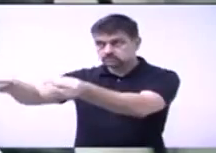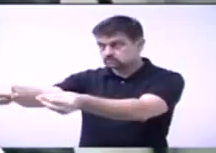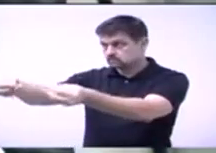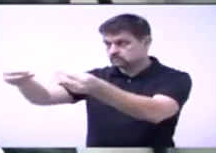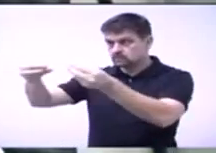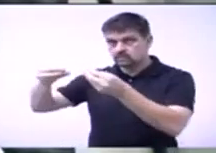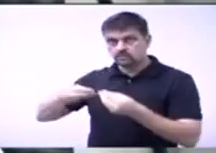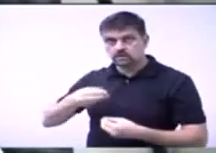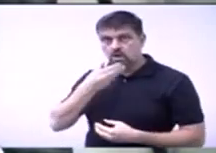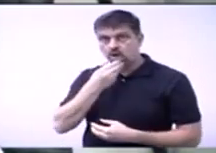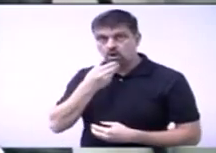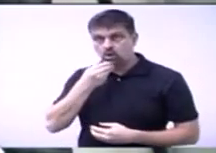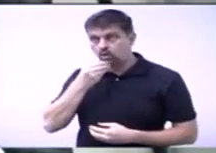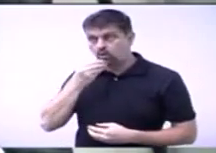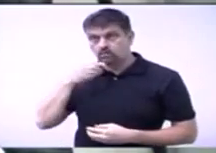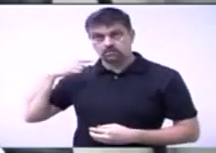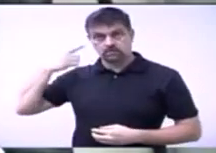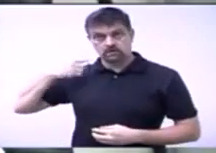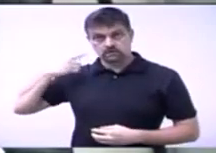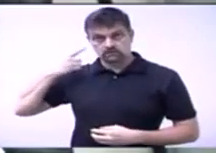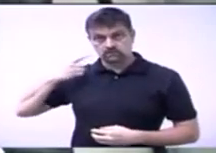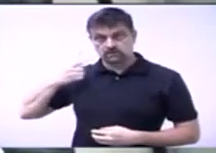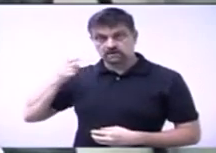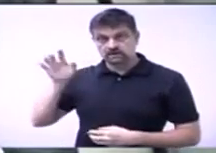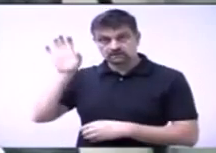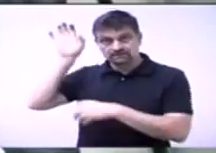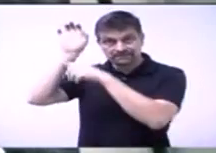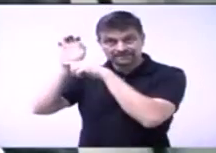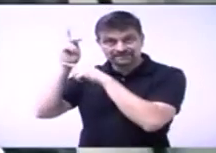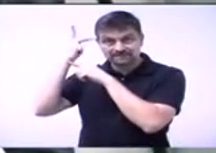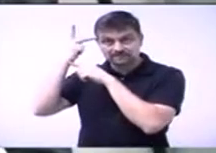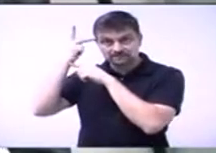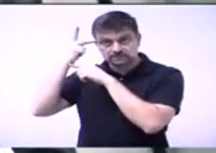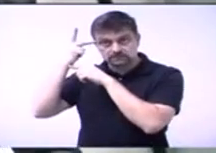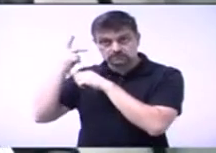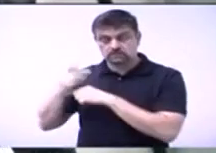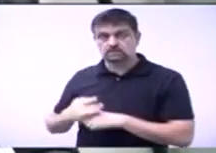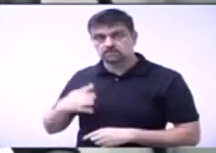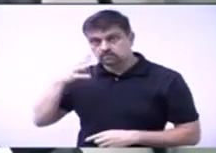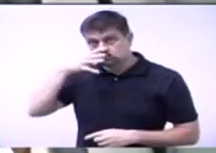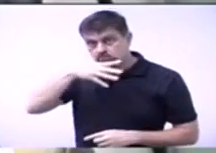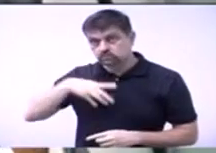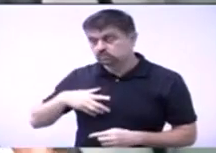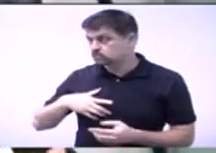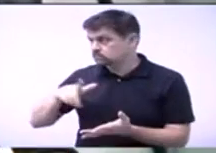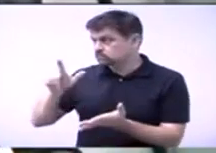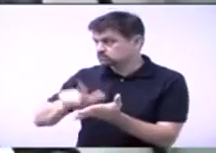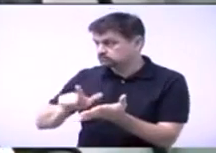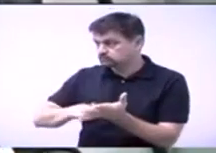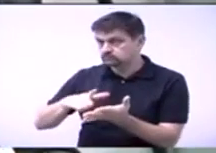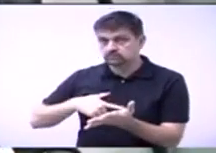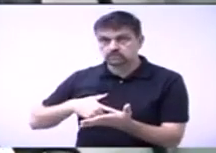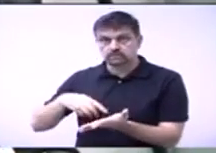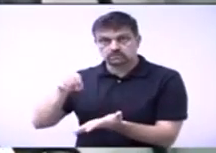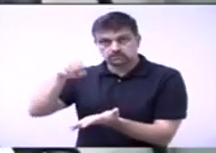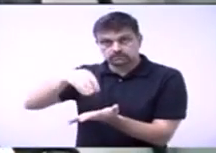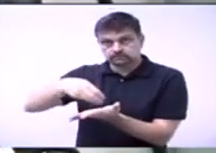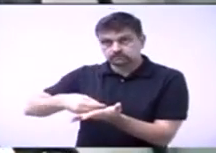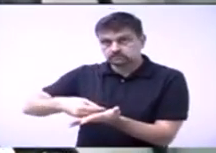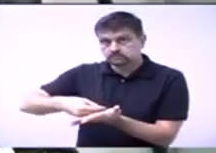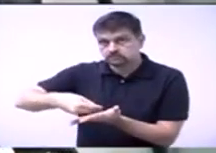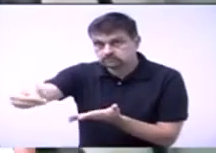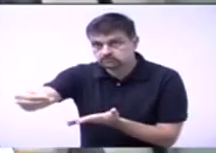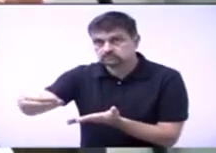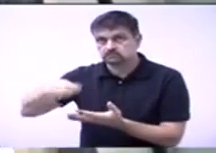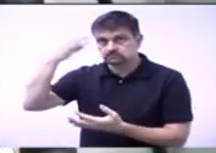pelo Procurador-Geral de Justiça do Estado de São Paulo. Foi uma ação, colegas, eu acho que eu até disponibilizei para a companheira Ângela